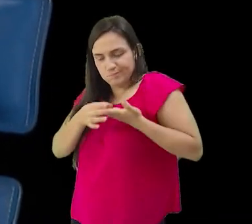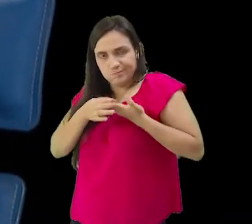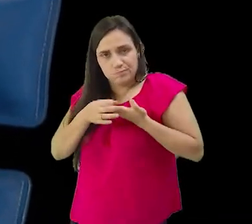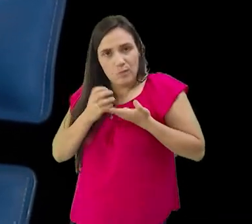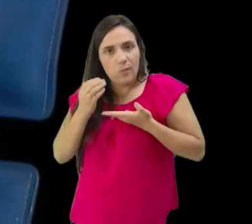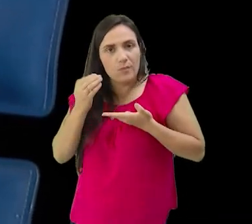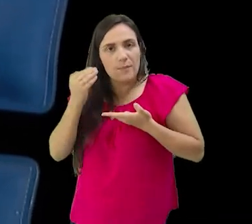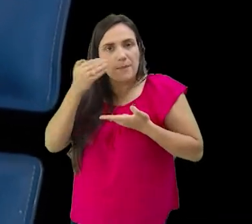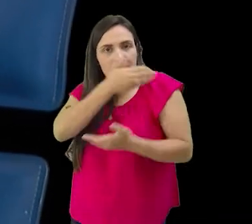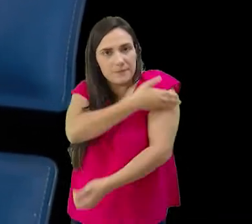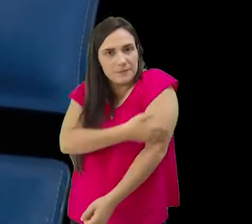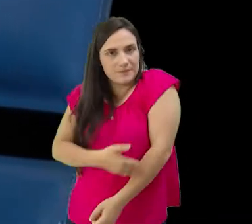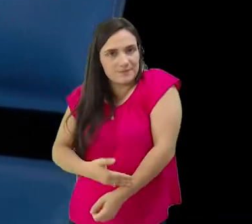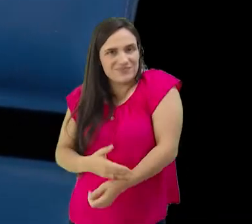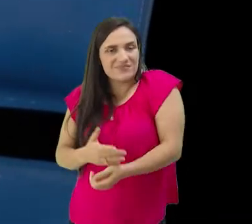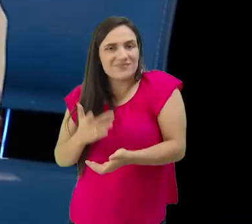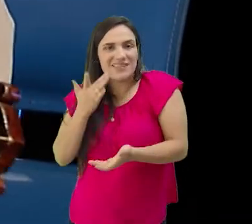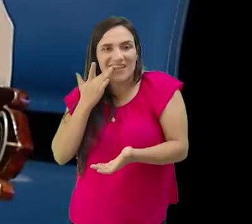uma pérola